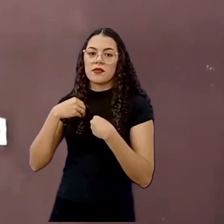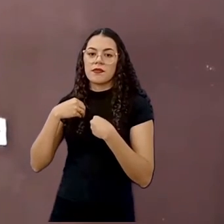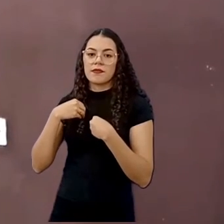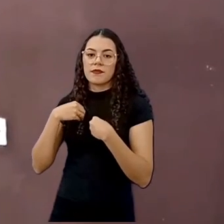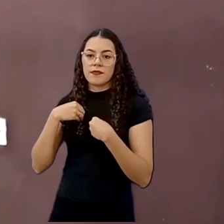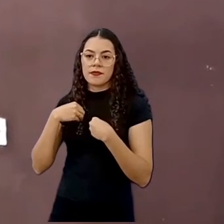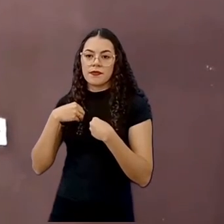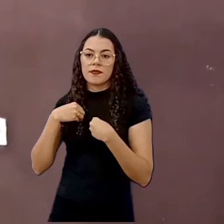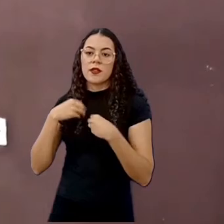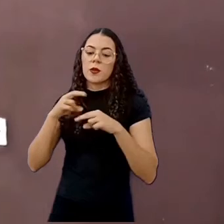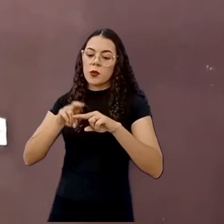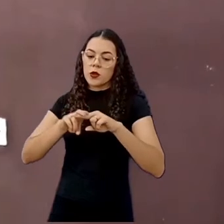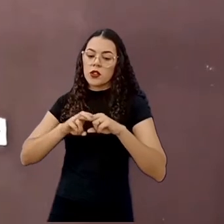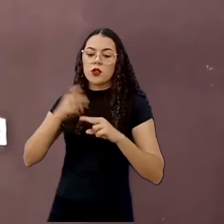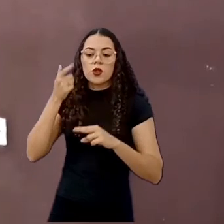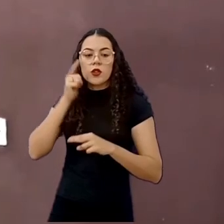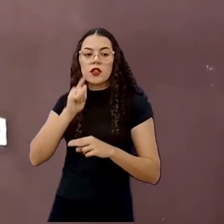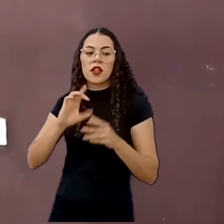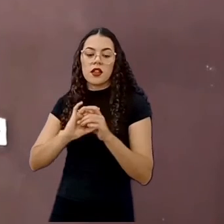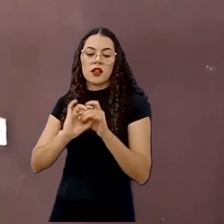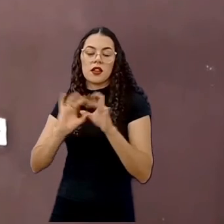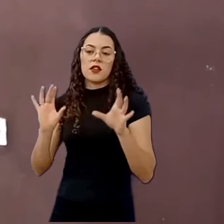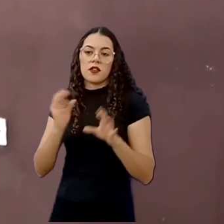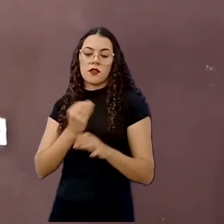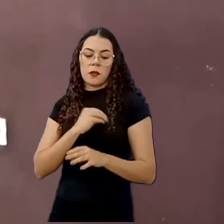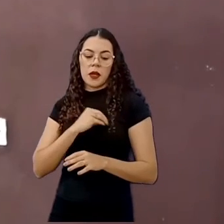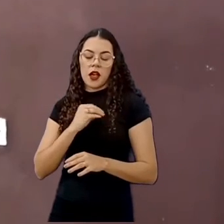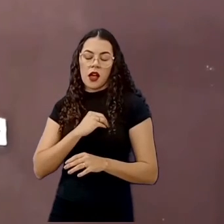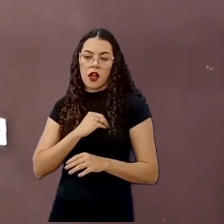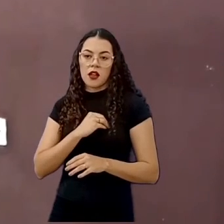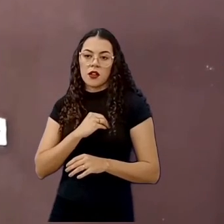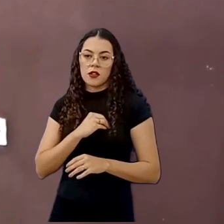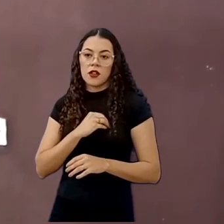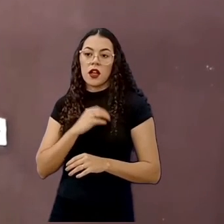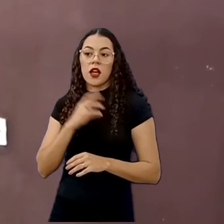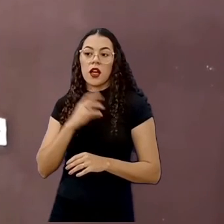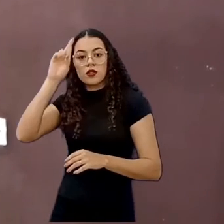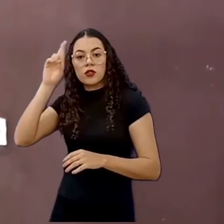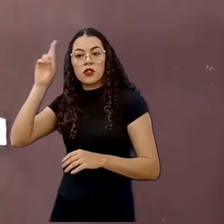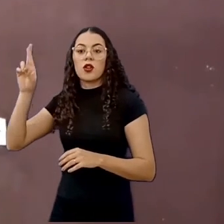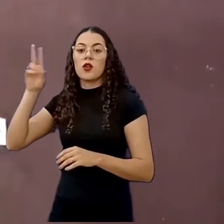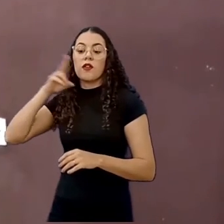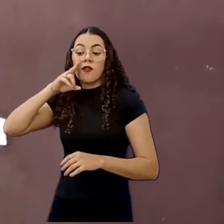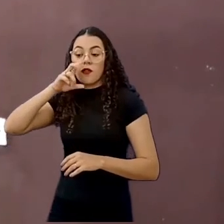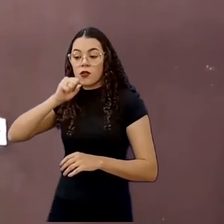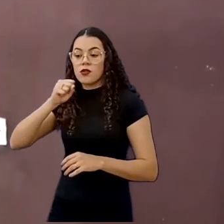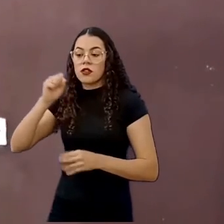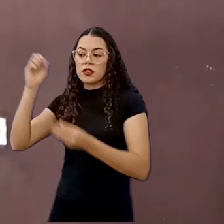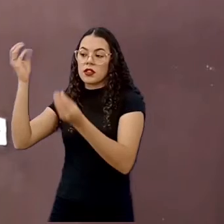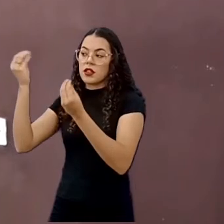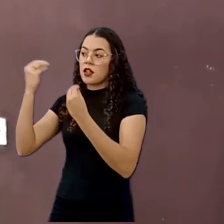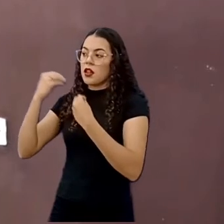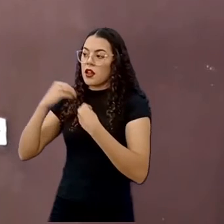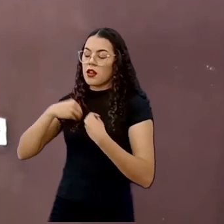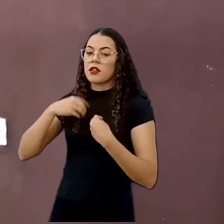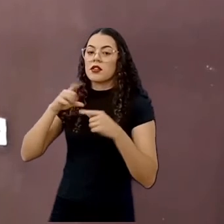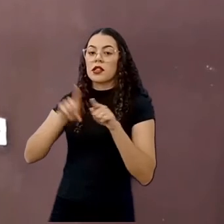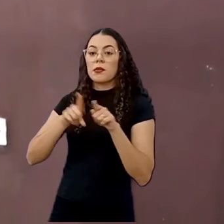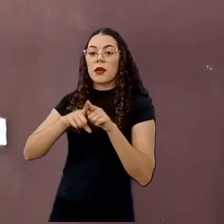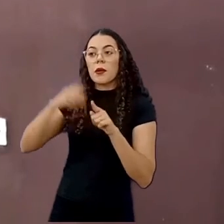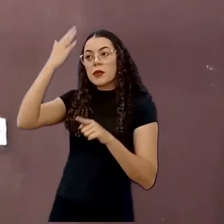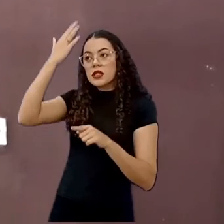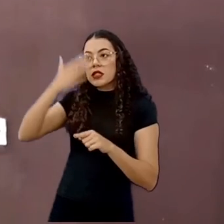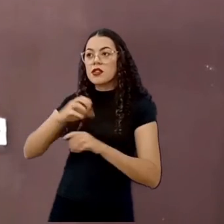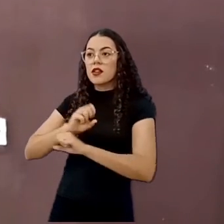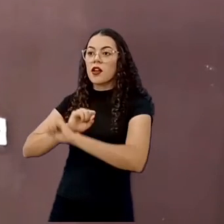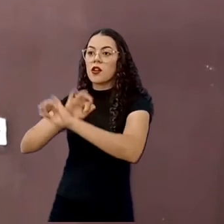transportou, Ele já nos deu o livramento do pecado, e no Senhor, pela força do Senhor, na presença de Sua